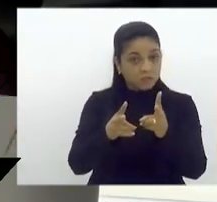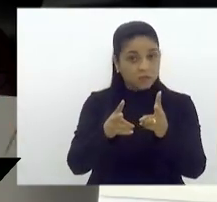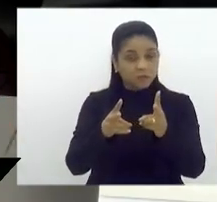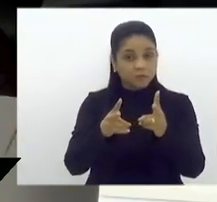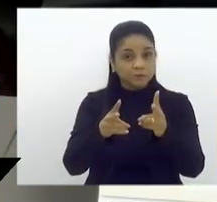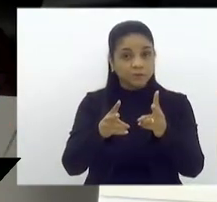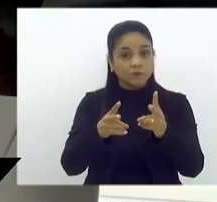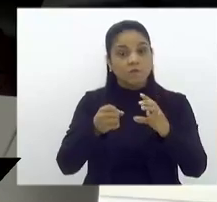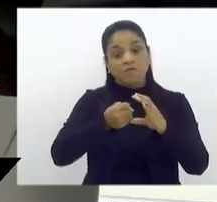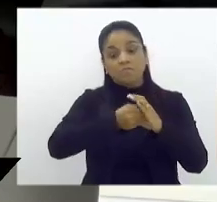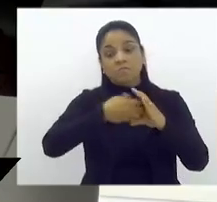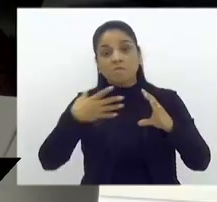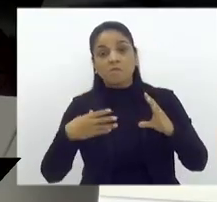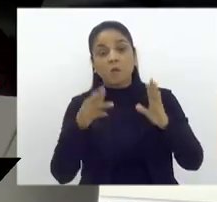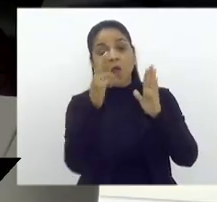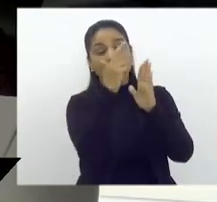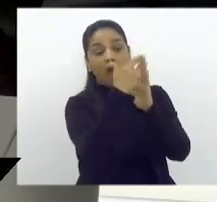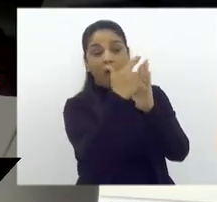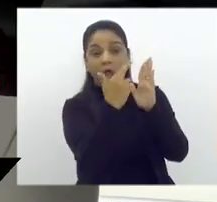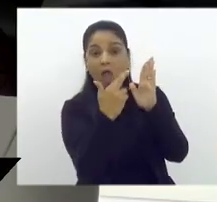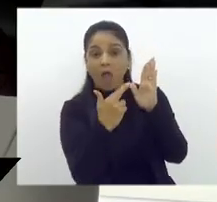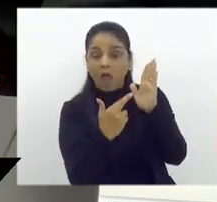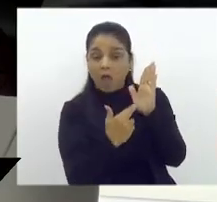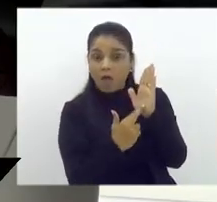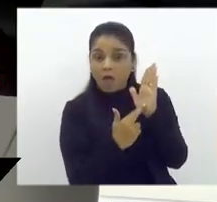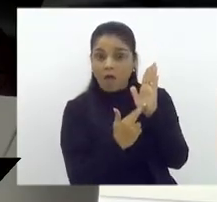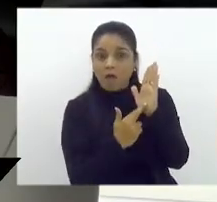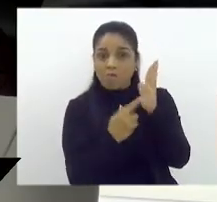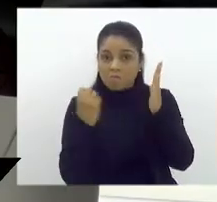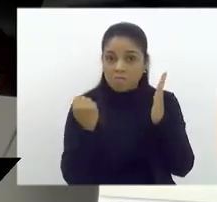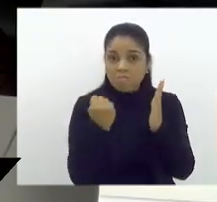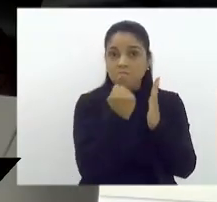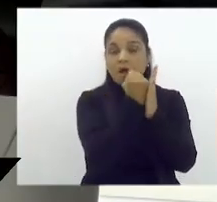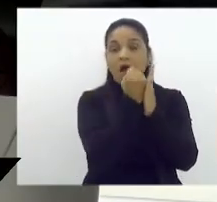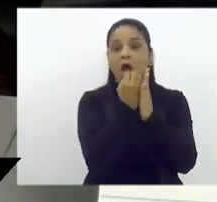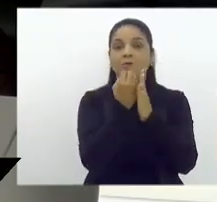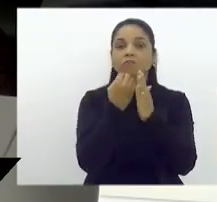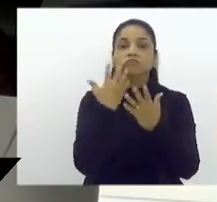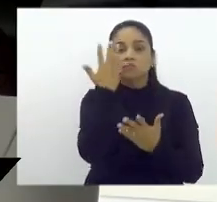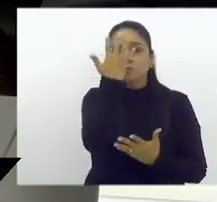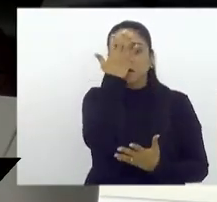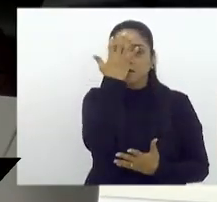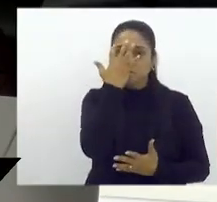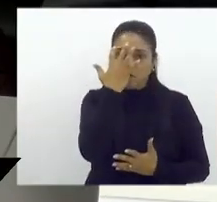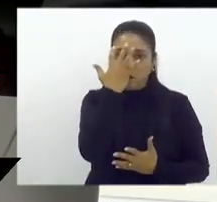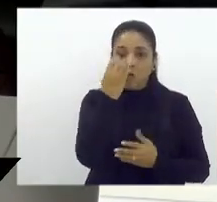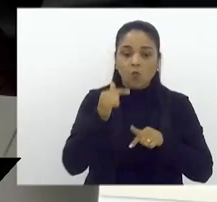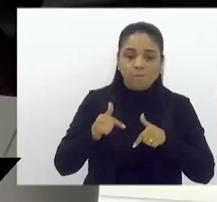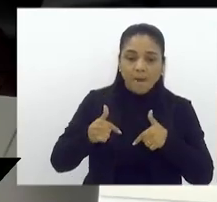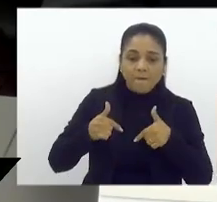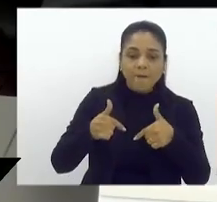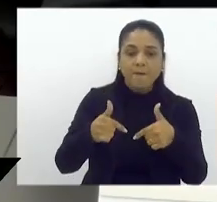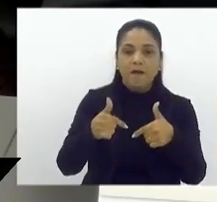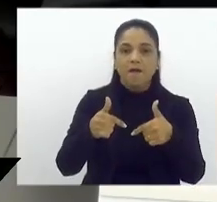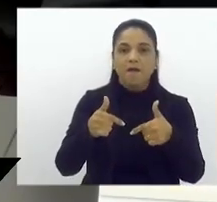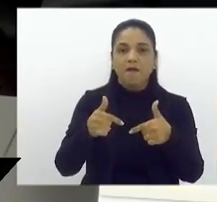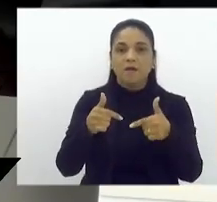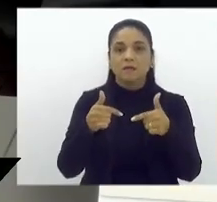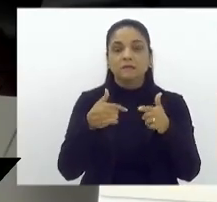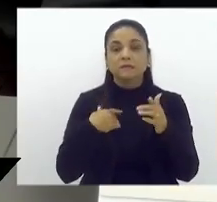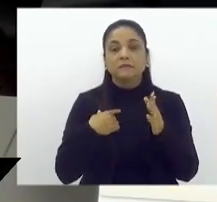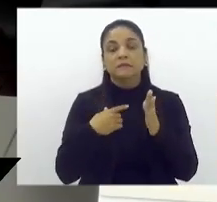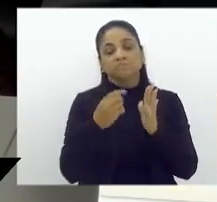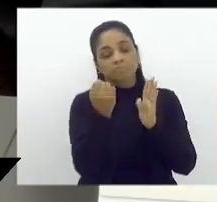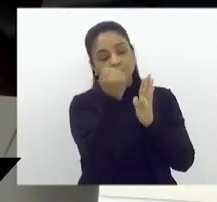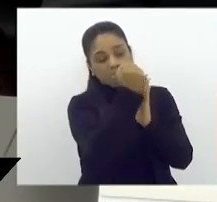do regulamento, do marco regulatório de funcionamento do carnaval. Quer dizer, marco regulatório está mais